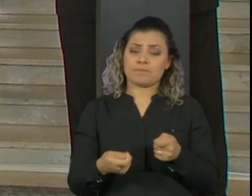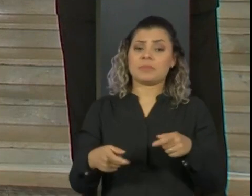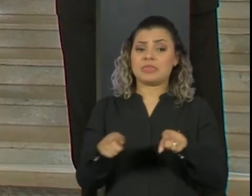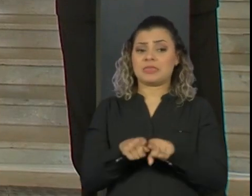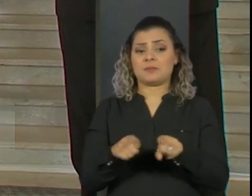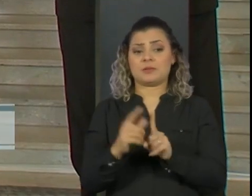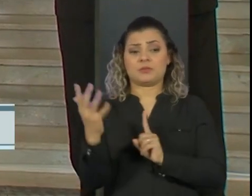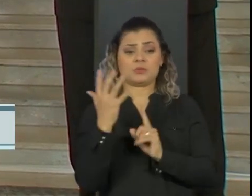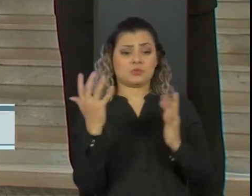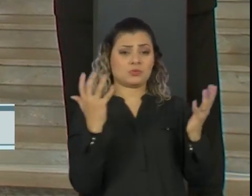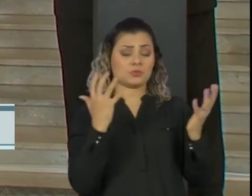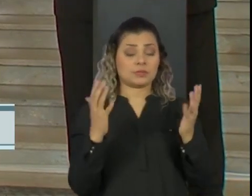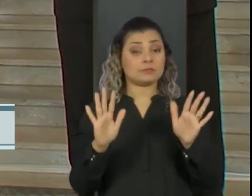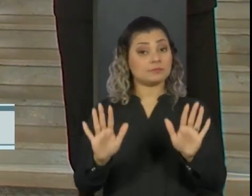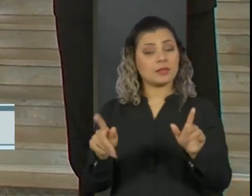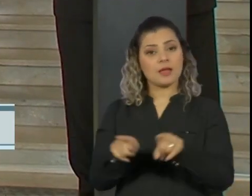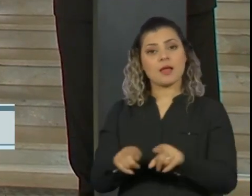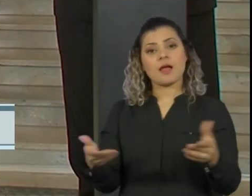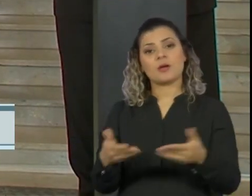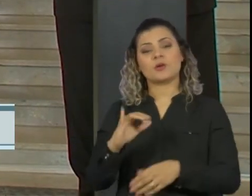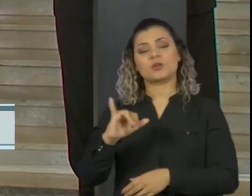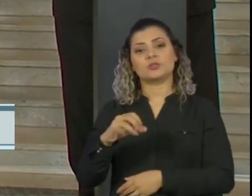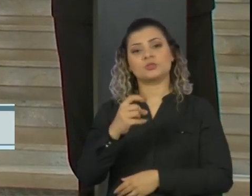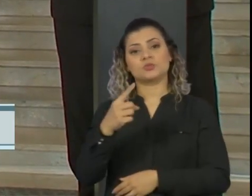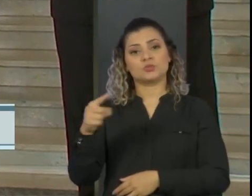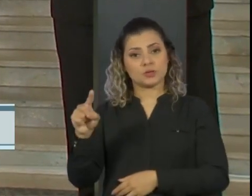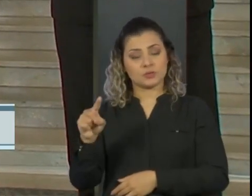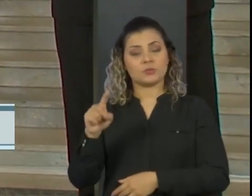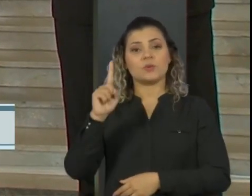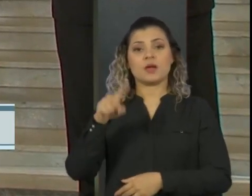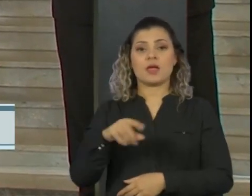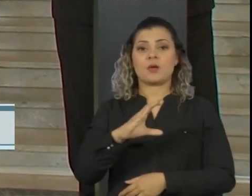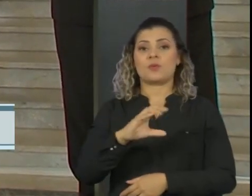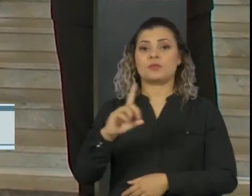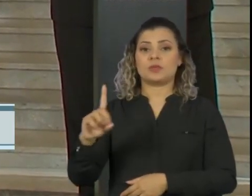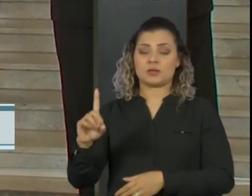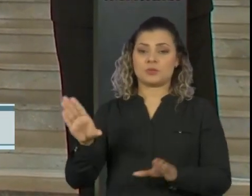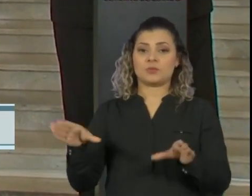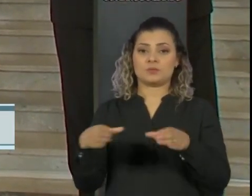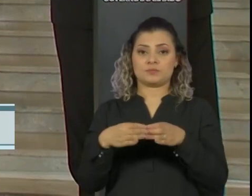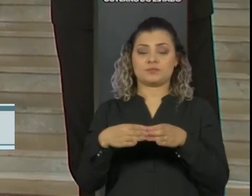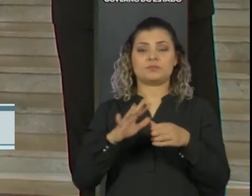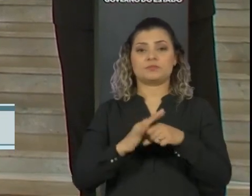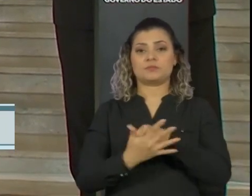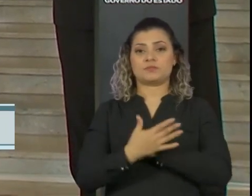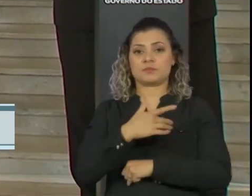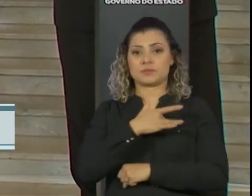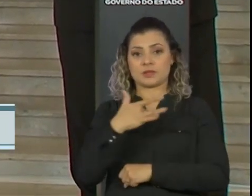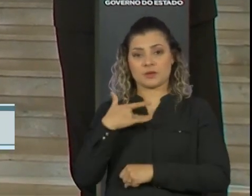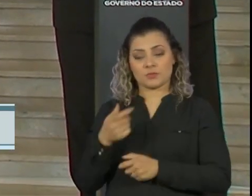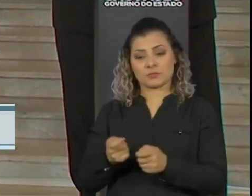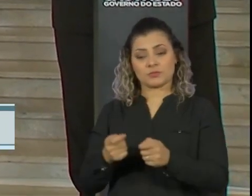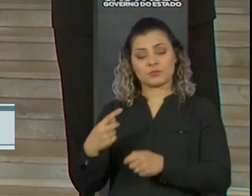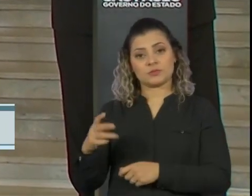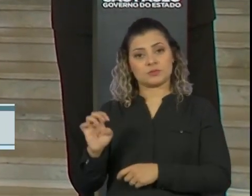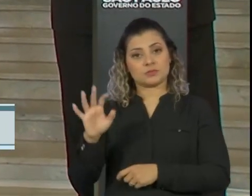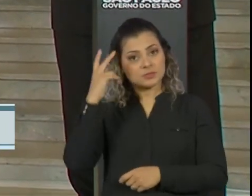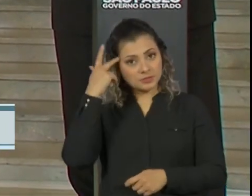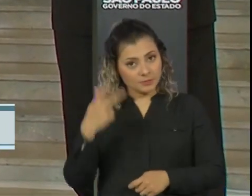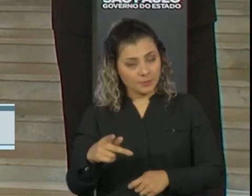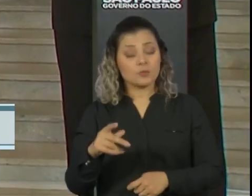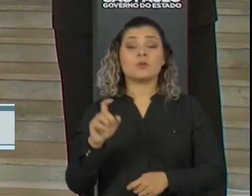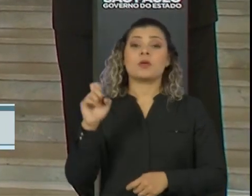seus efeitos. Vamos agora ao João Gabardo, que é o coordenador executivo do Comitê de Saúde do Estado de São Paulo